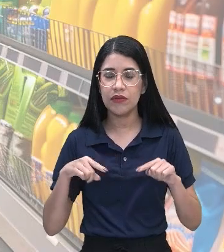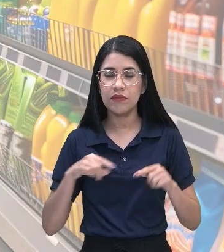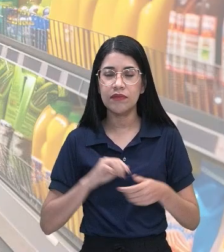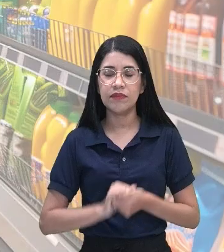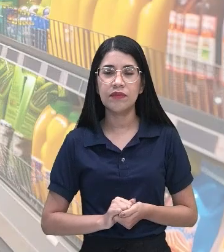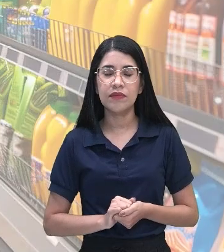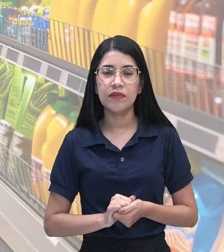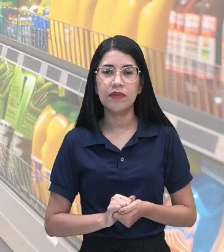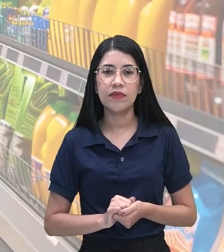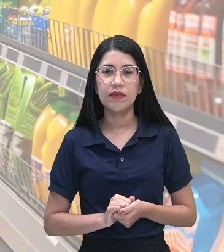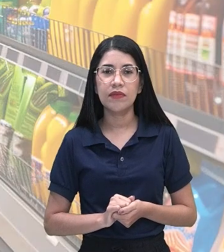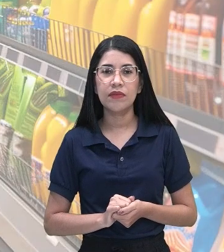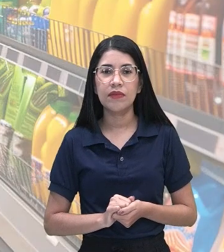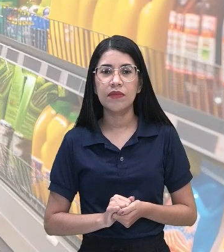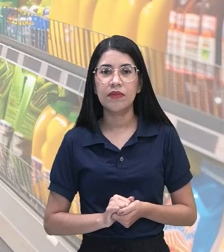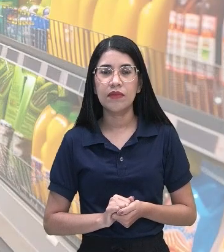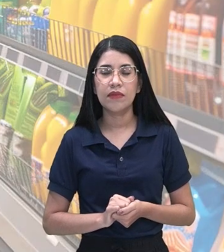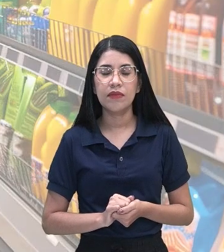números.